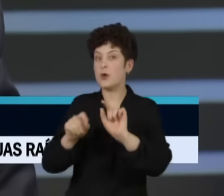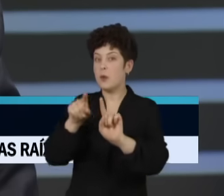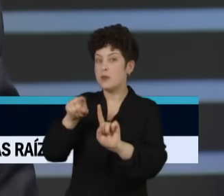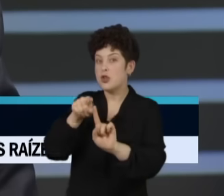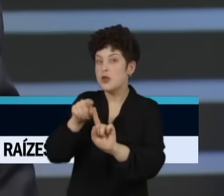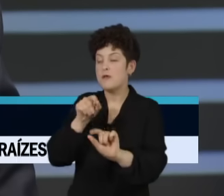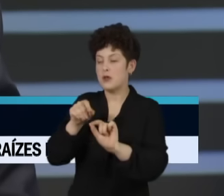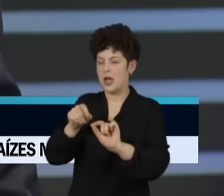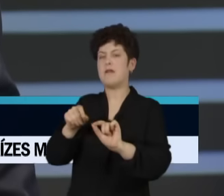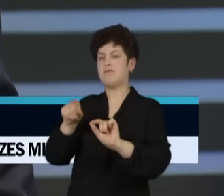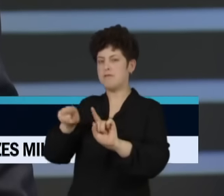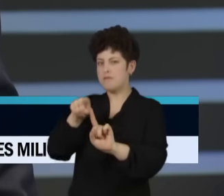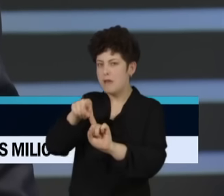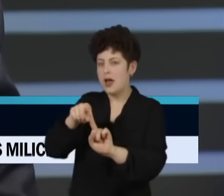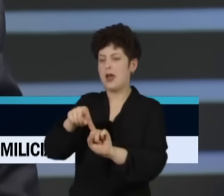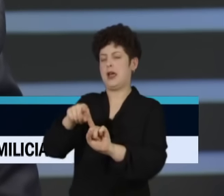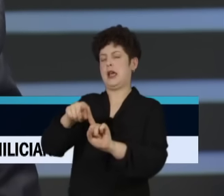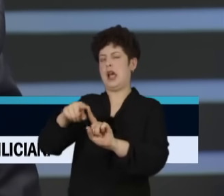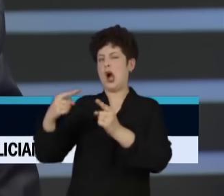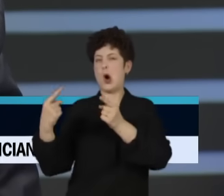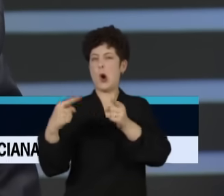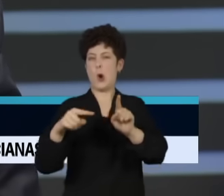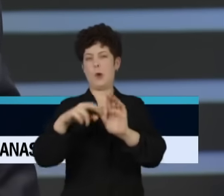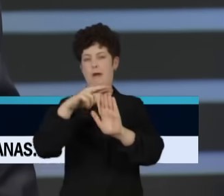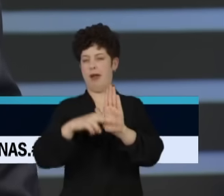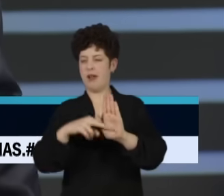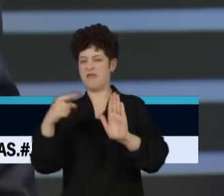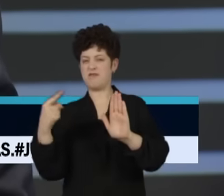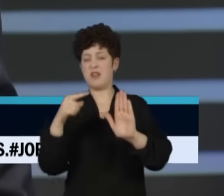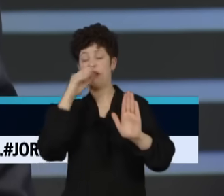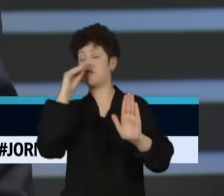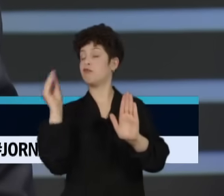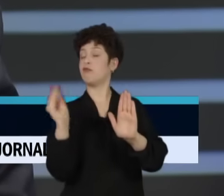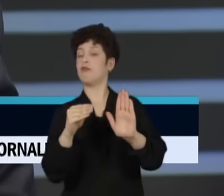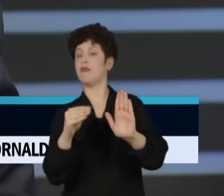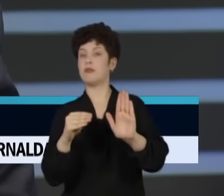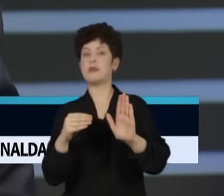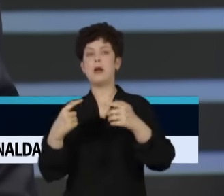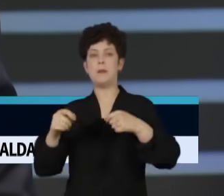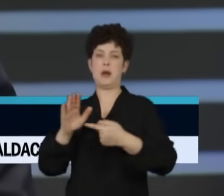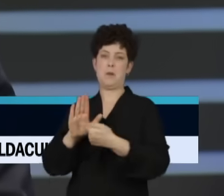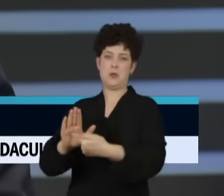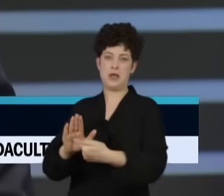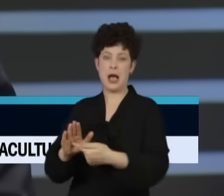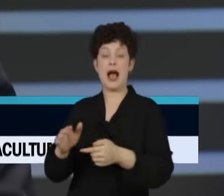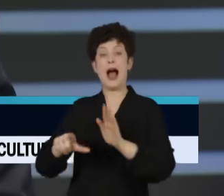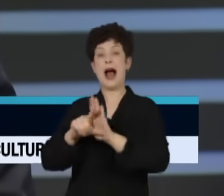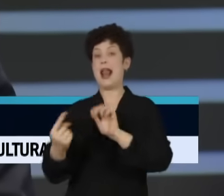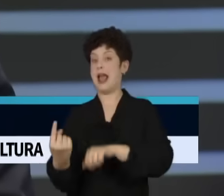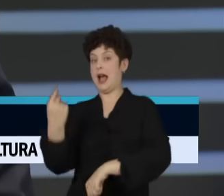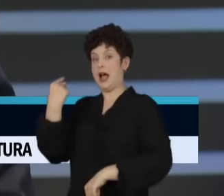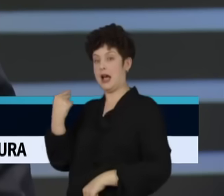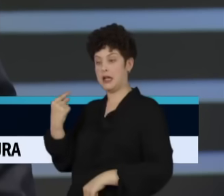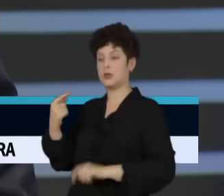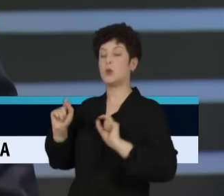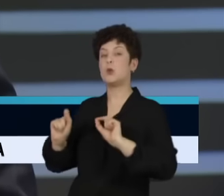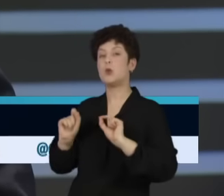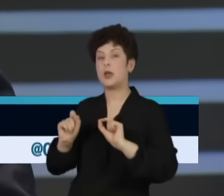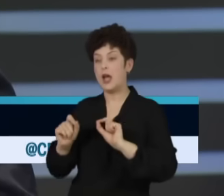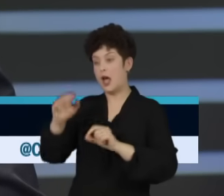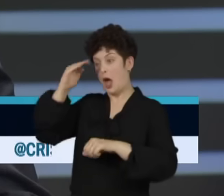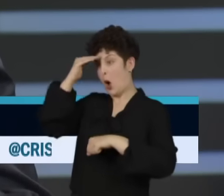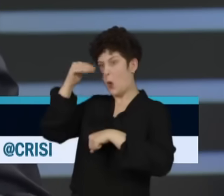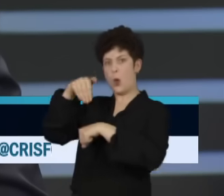de praticar um ato e é de improbidade administrativa que deve ser demonstrado. Já a lei anterior existia improbidade